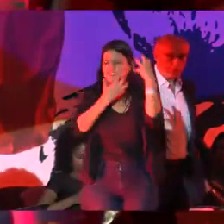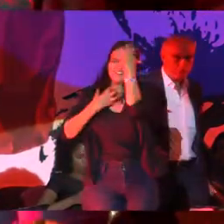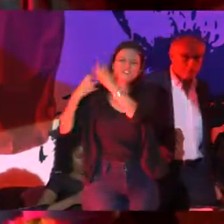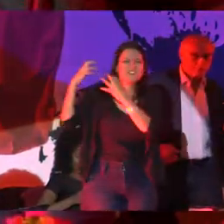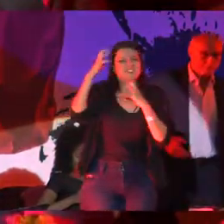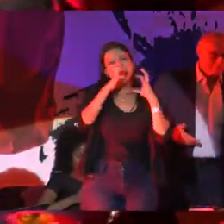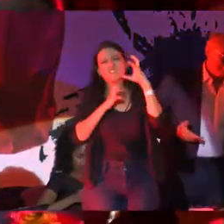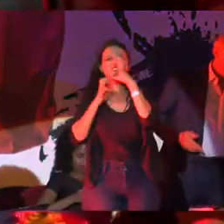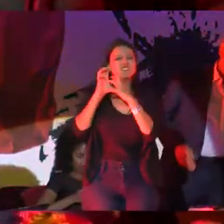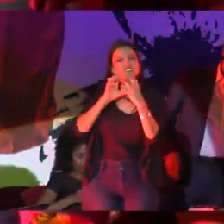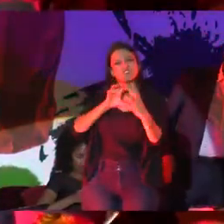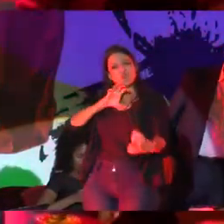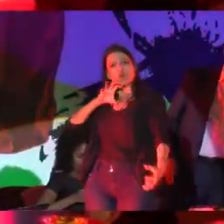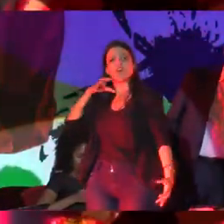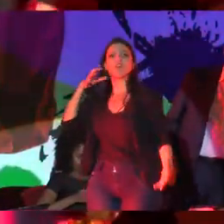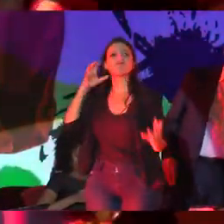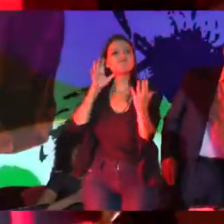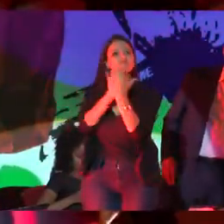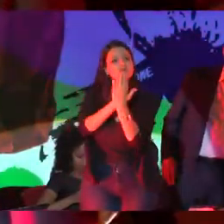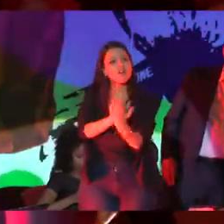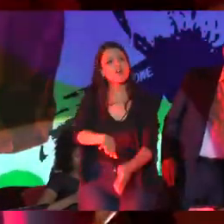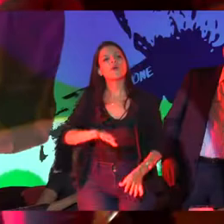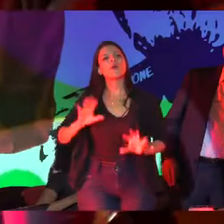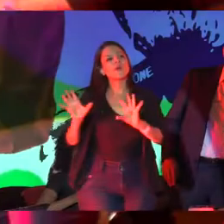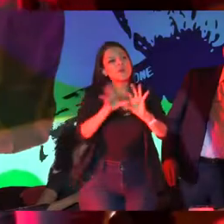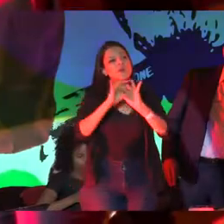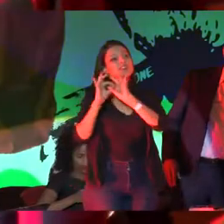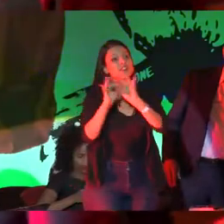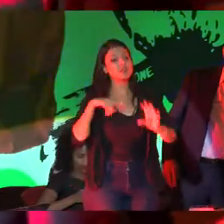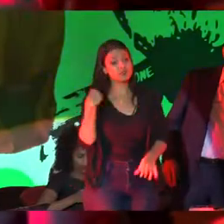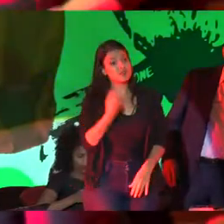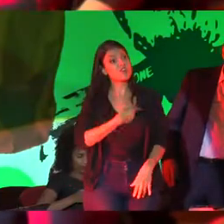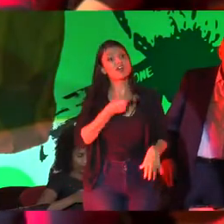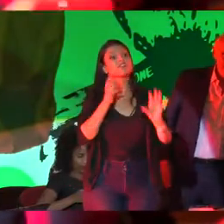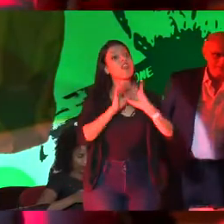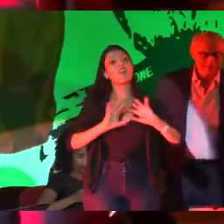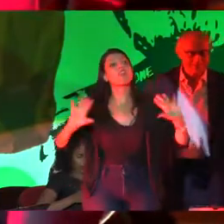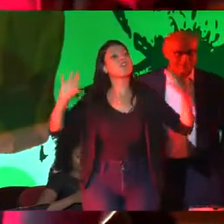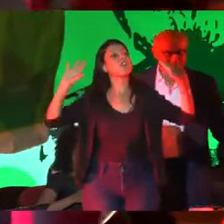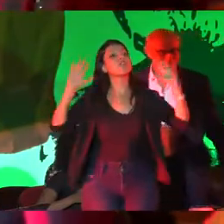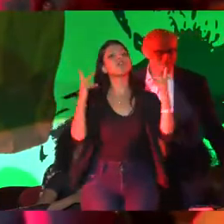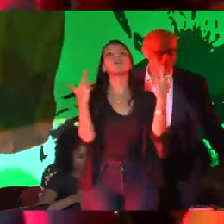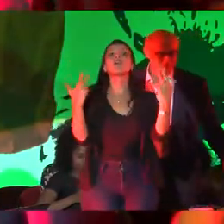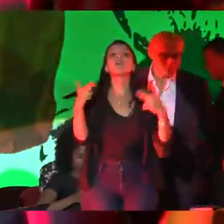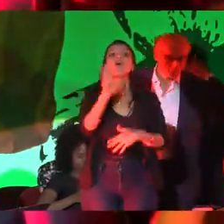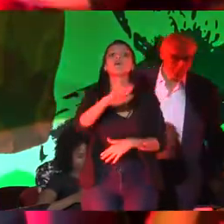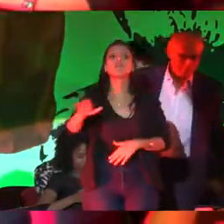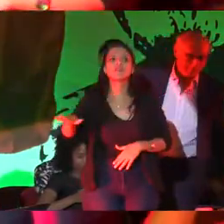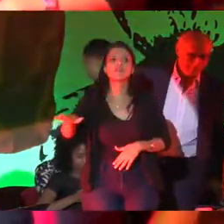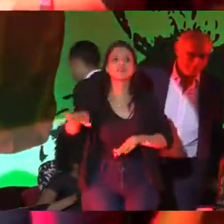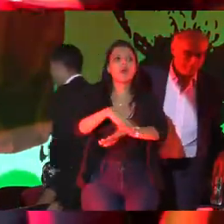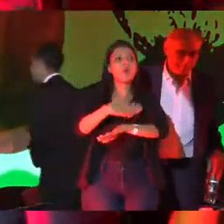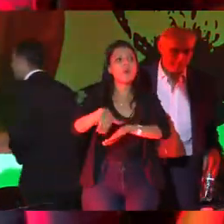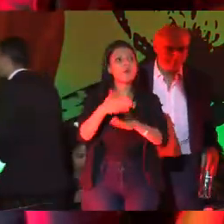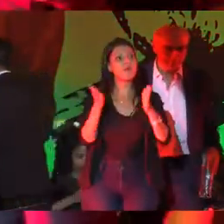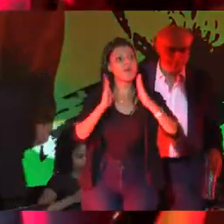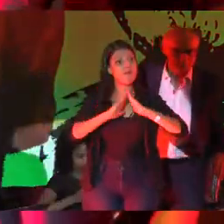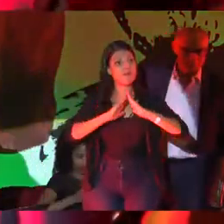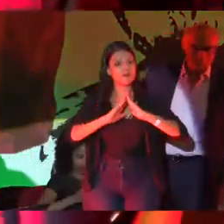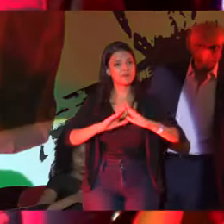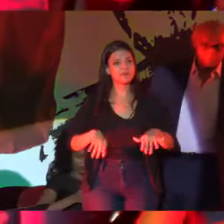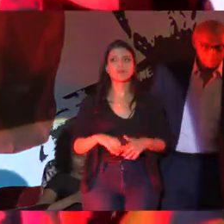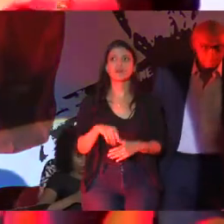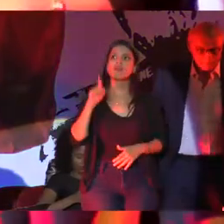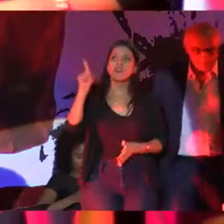briguentos, desaforados, unidos, livres, como meninos de rua. Como, quando o inimigo